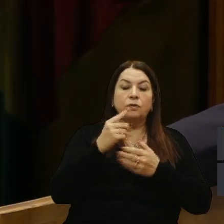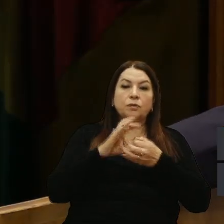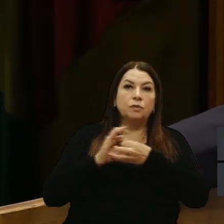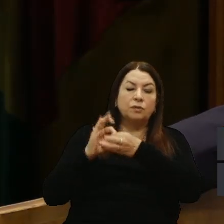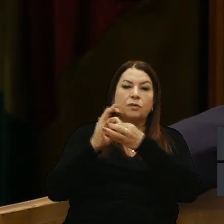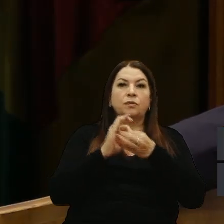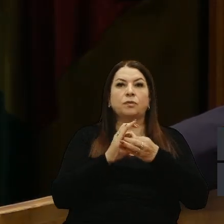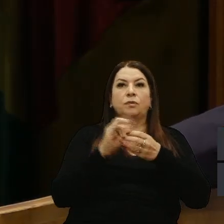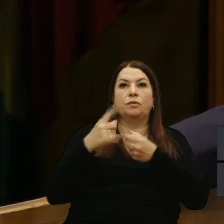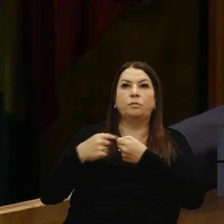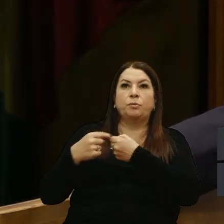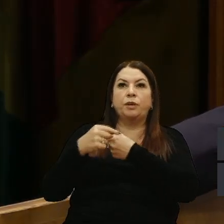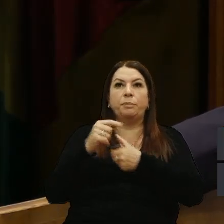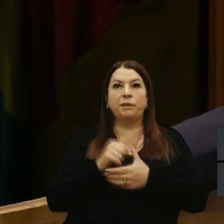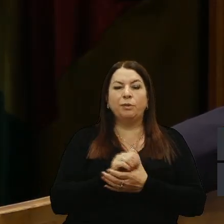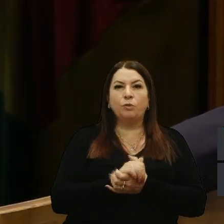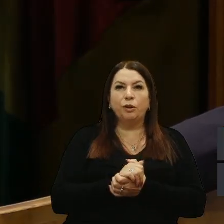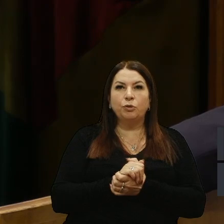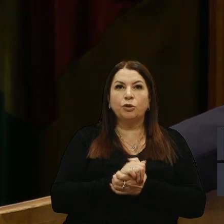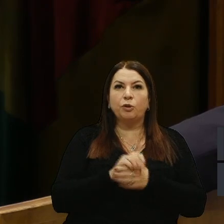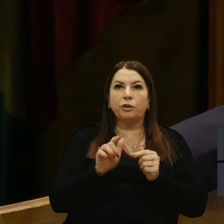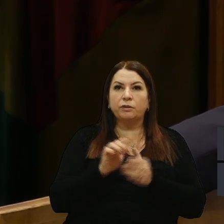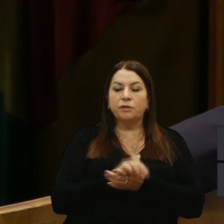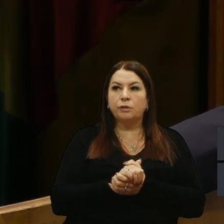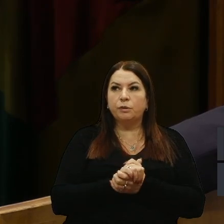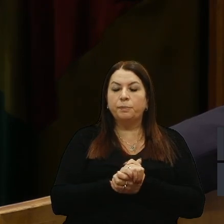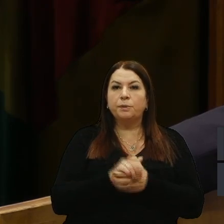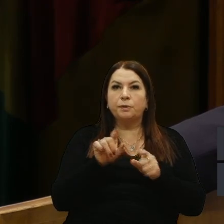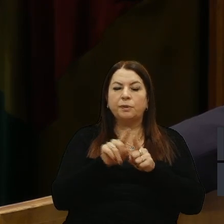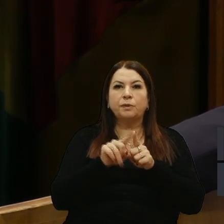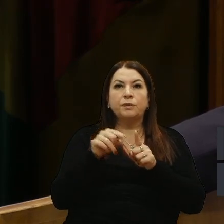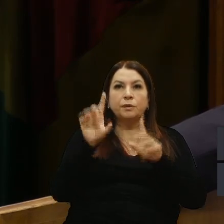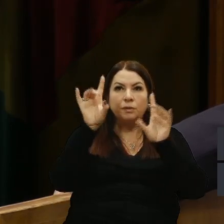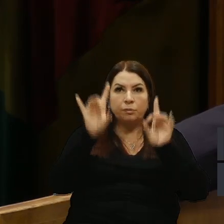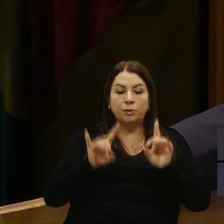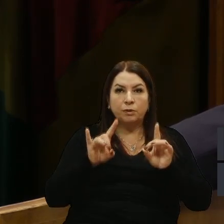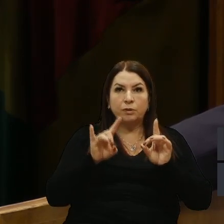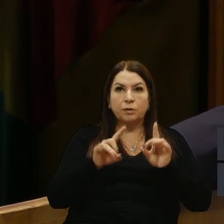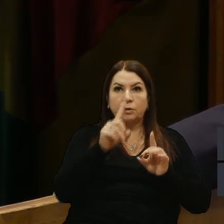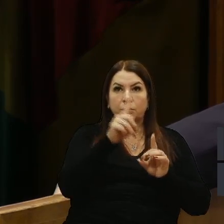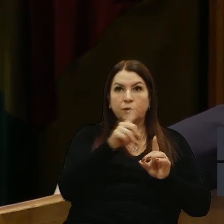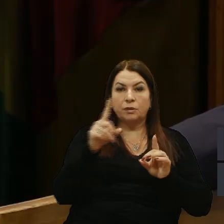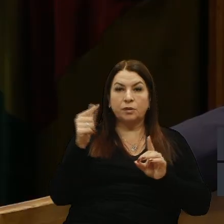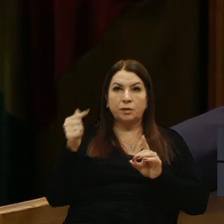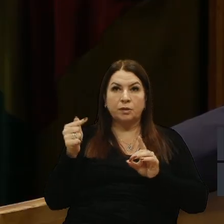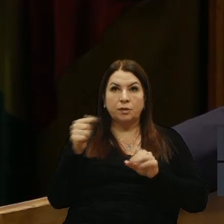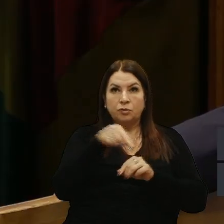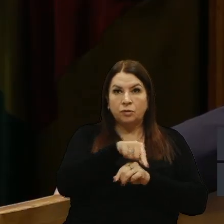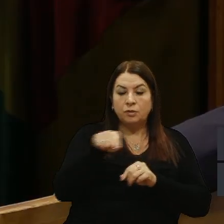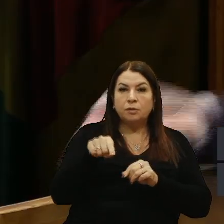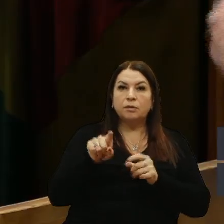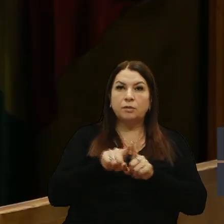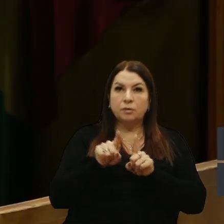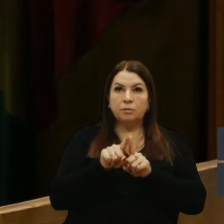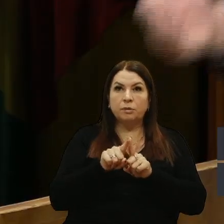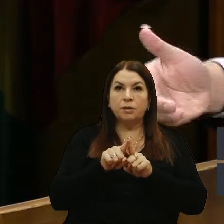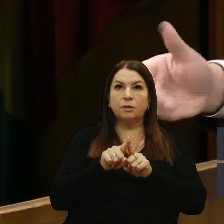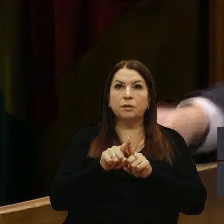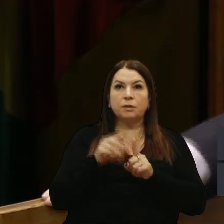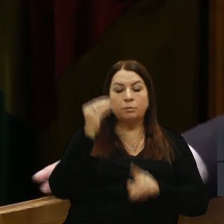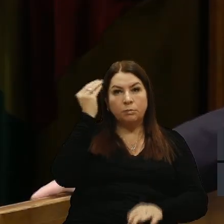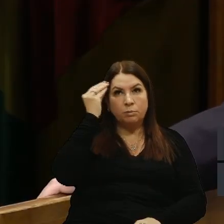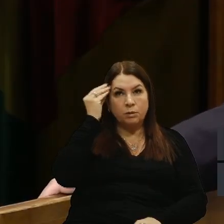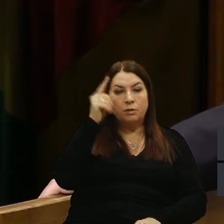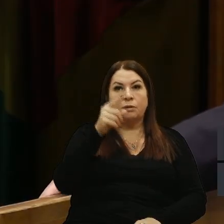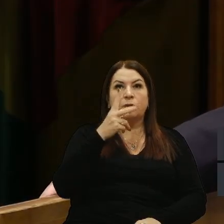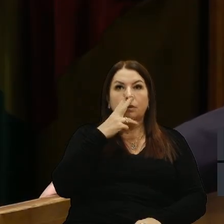união desses municípios do Rio Grande do Sul, em especial esses 117 que também vivenciam